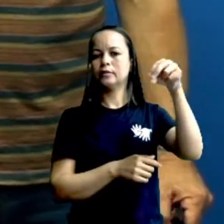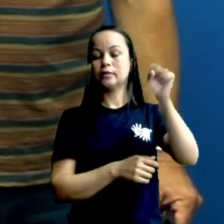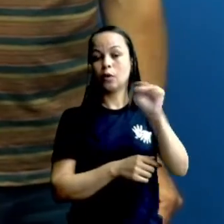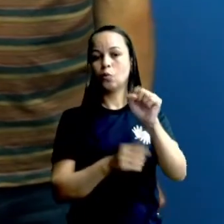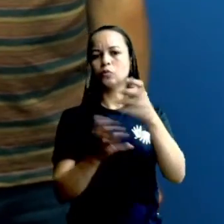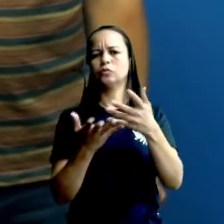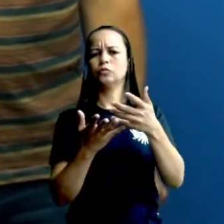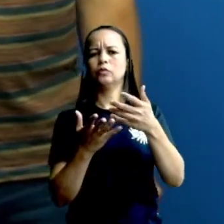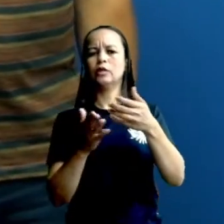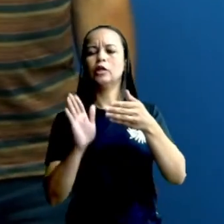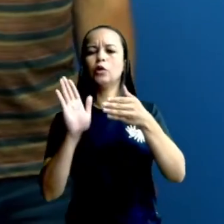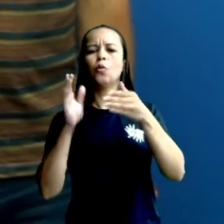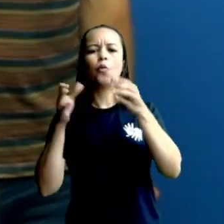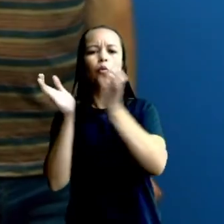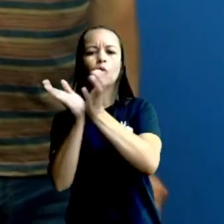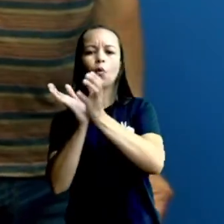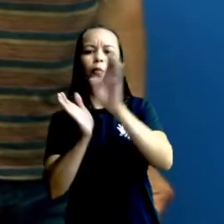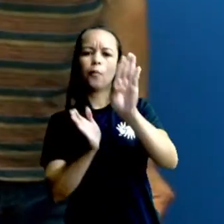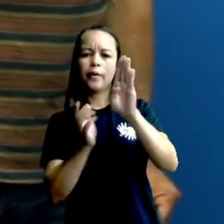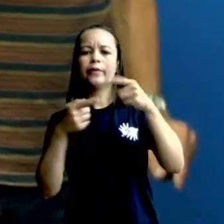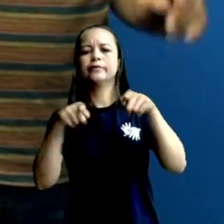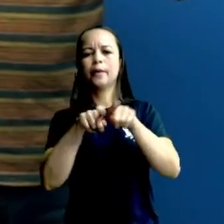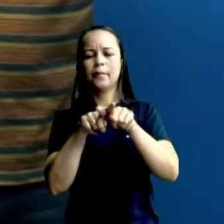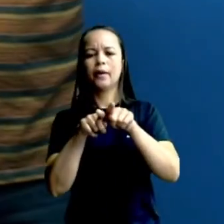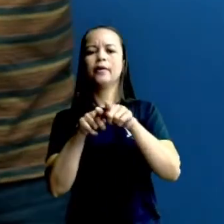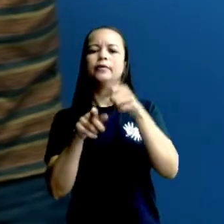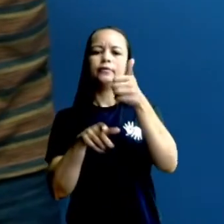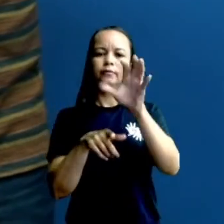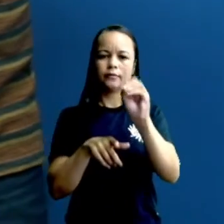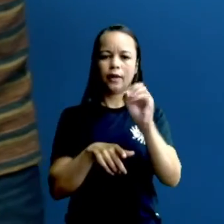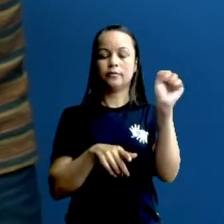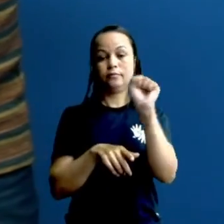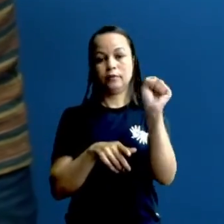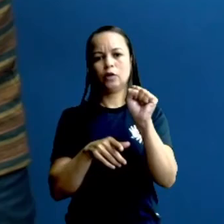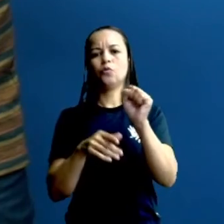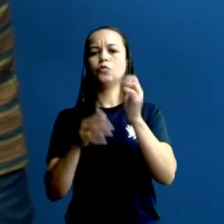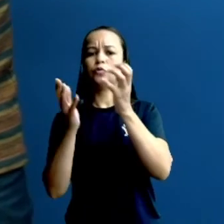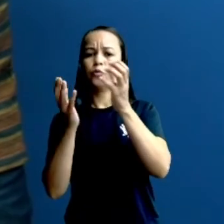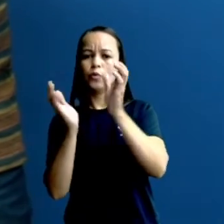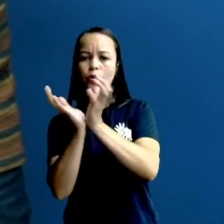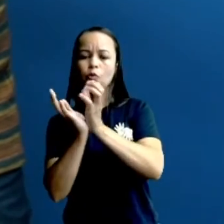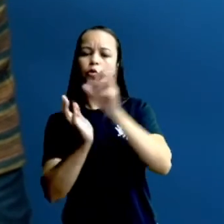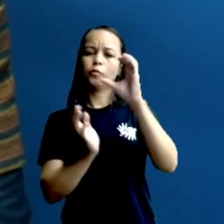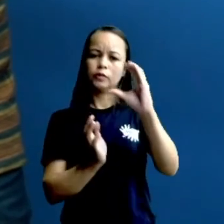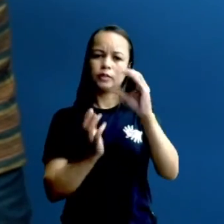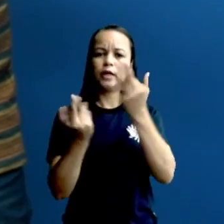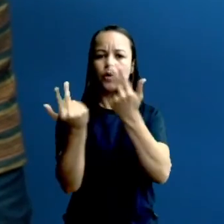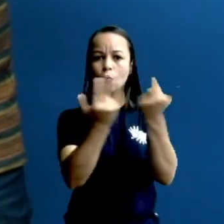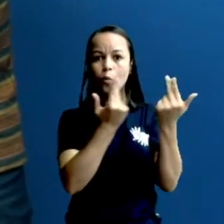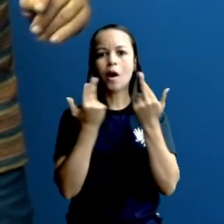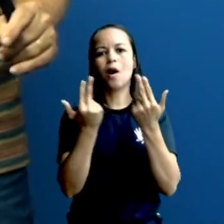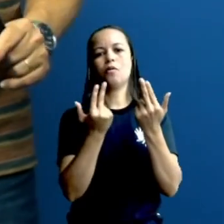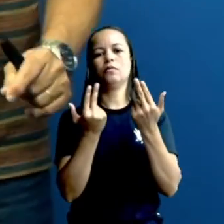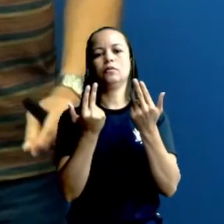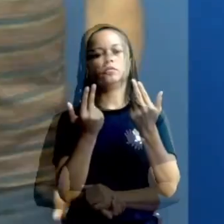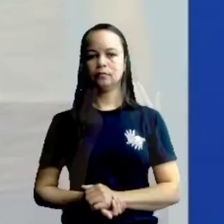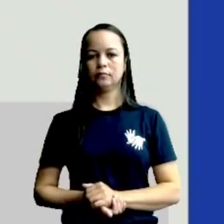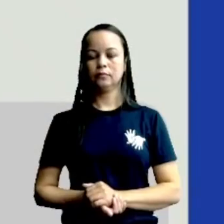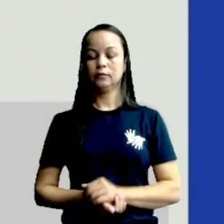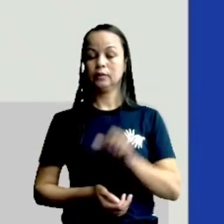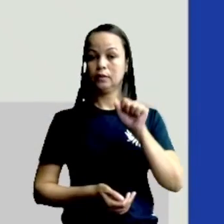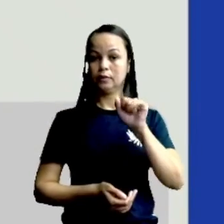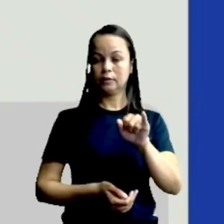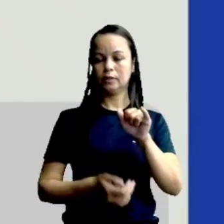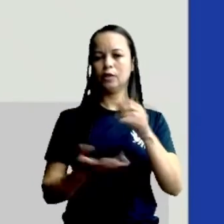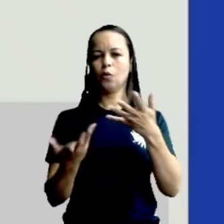também durante 10 segundos. E o partido C também, cada aparição dura 10 segundos, é igual para todo mundo. Agora,